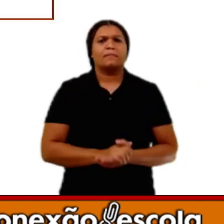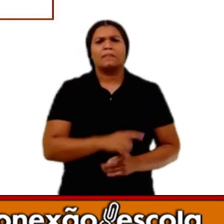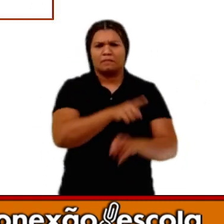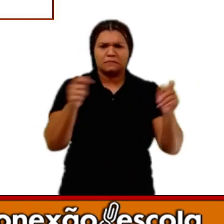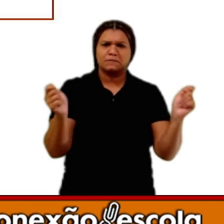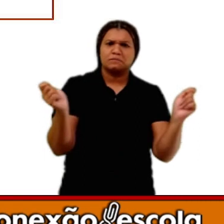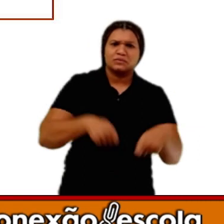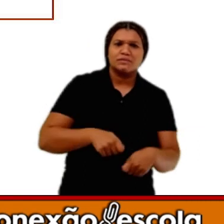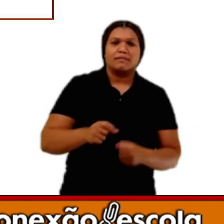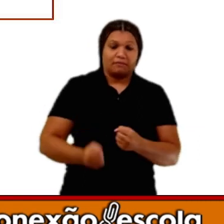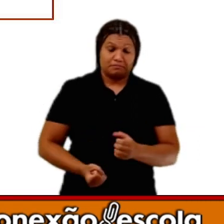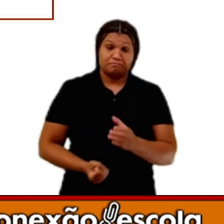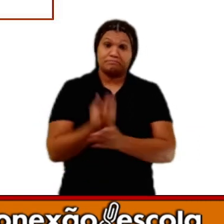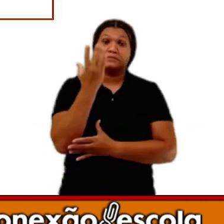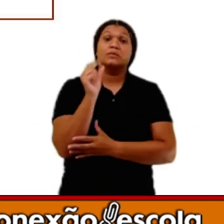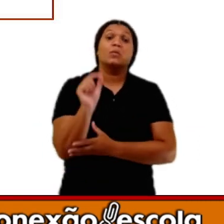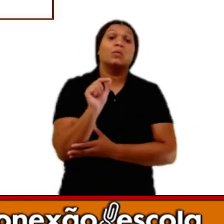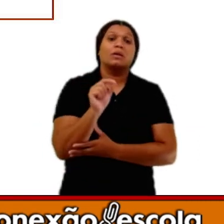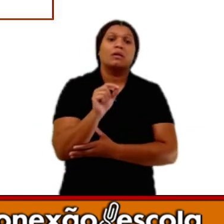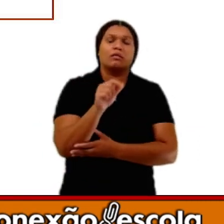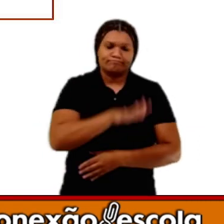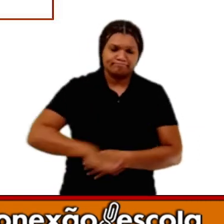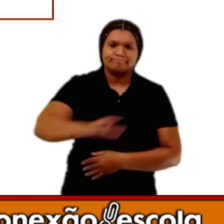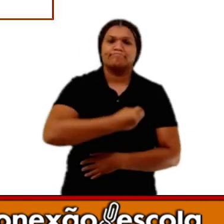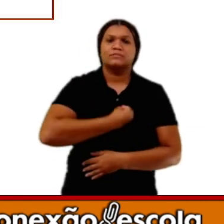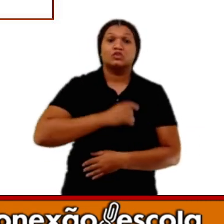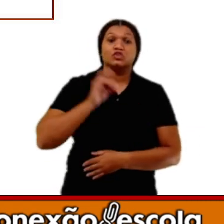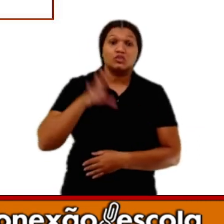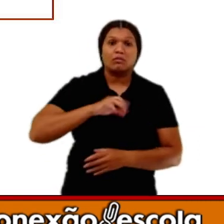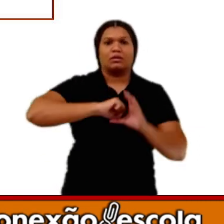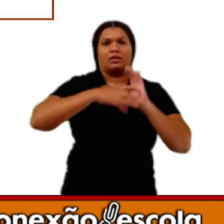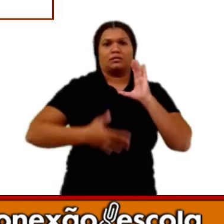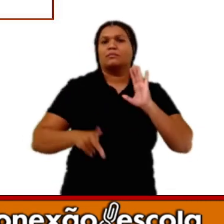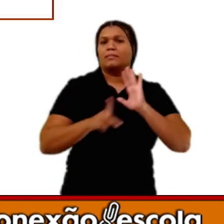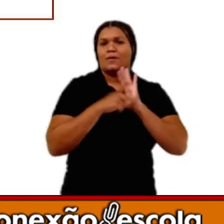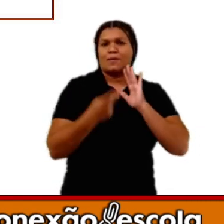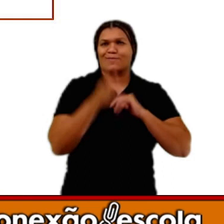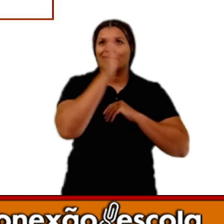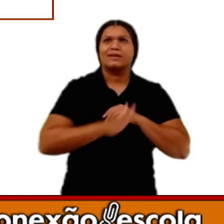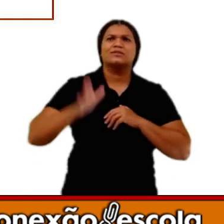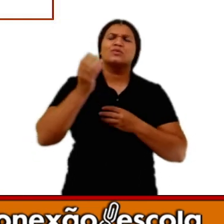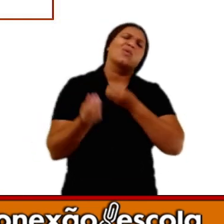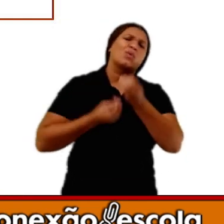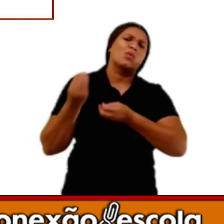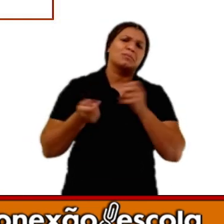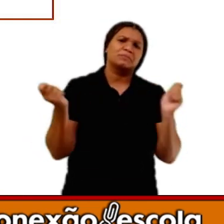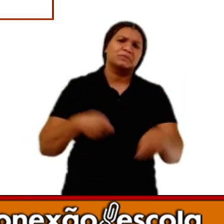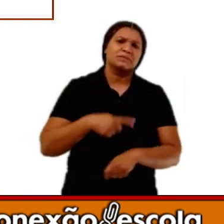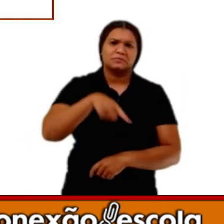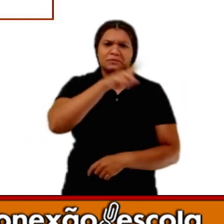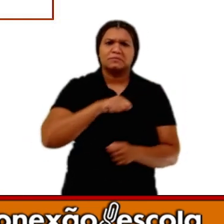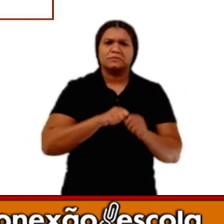um bioma, considerando apenas as características do bioma brasileiro, como seria o seu bioma? Descreva aí,